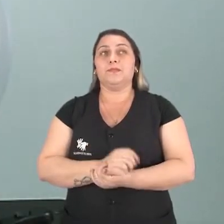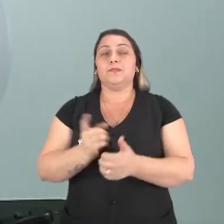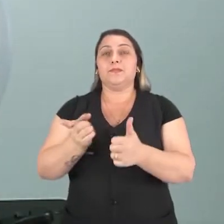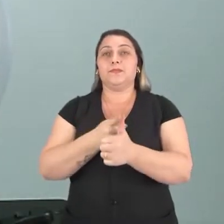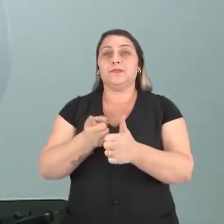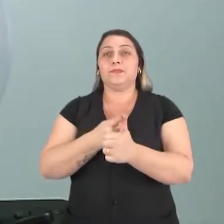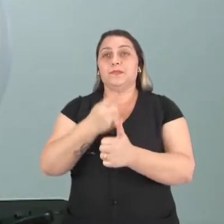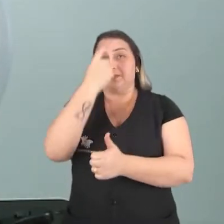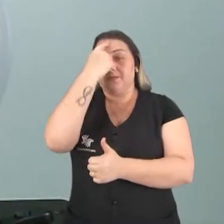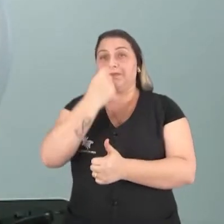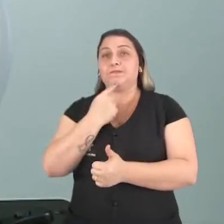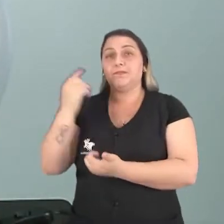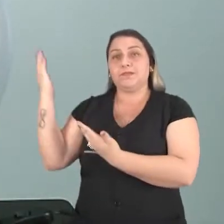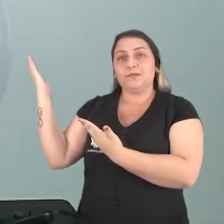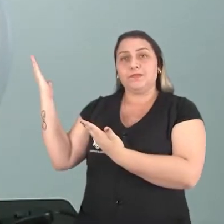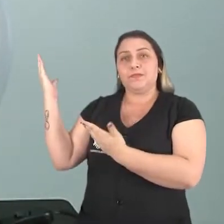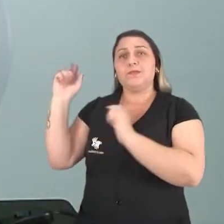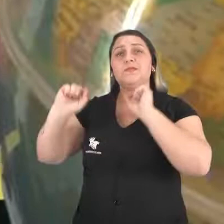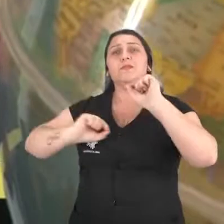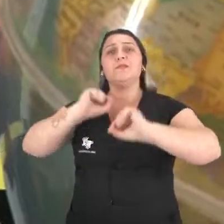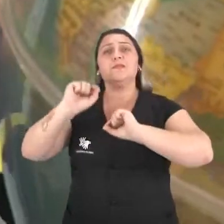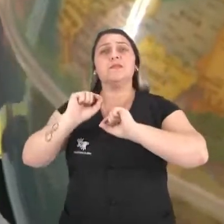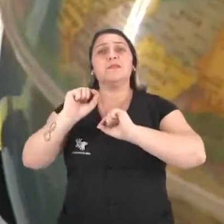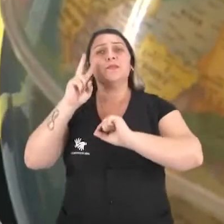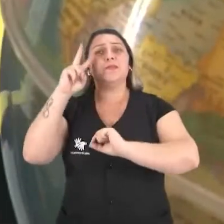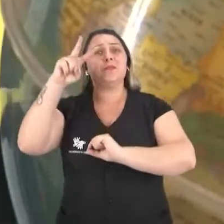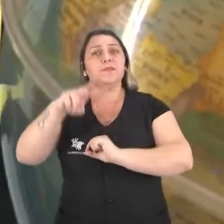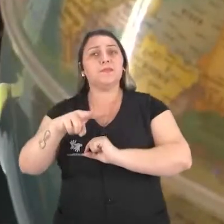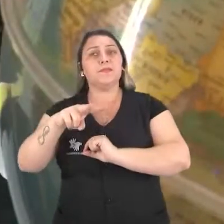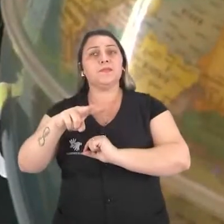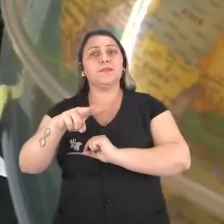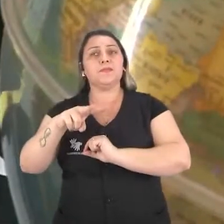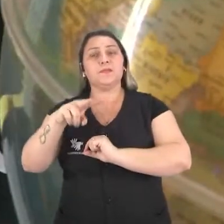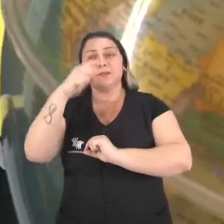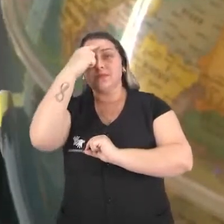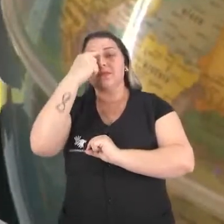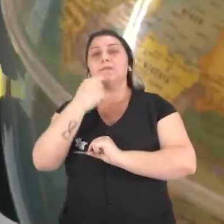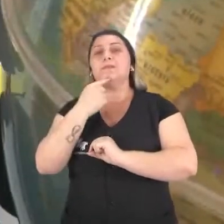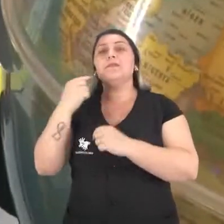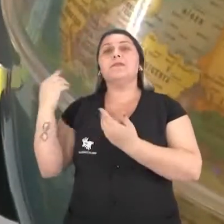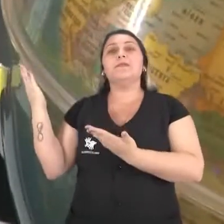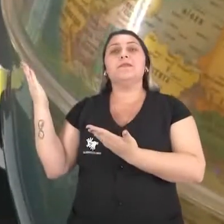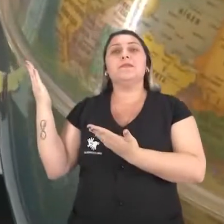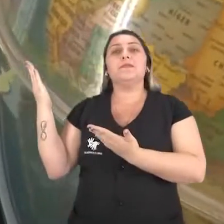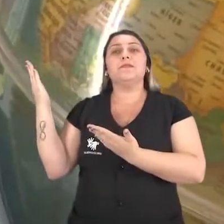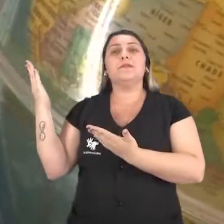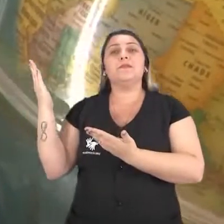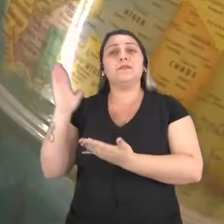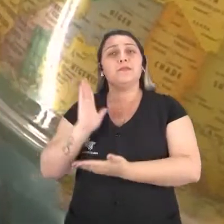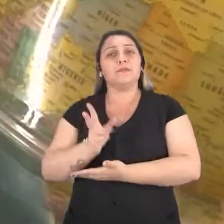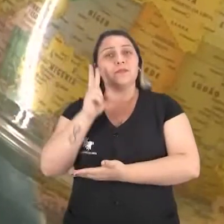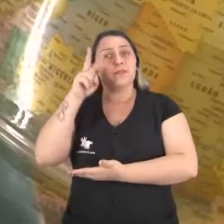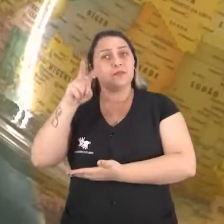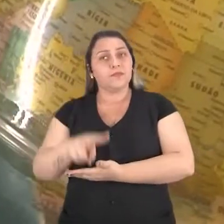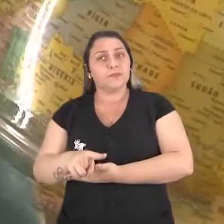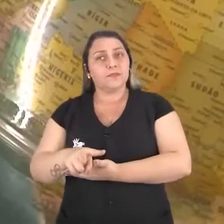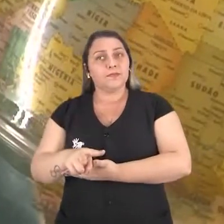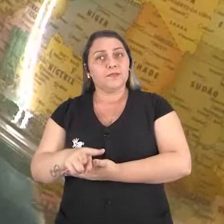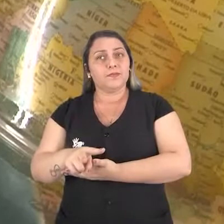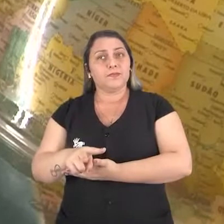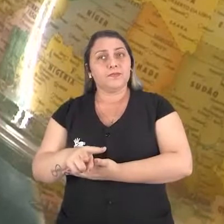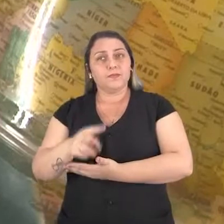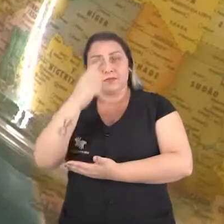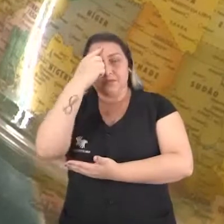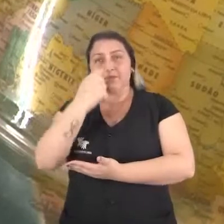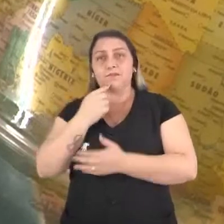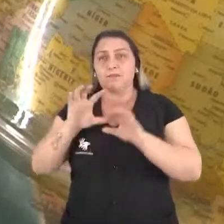primeira imagem. O que podemos visualizar nessa imagem? Você já viu uma paisagem